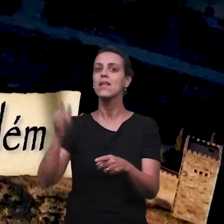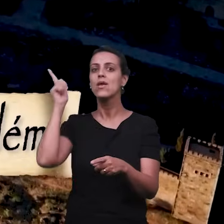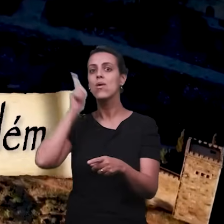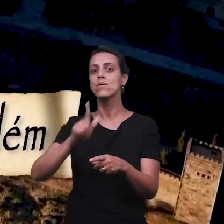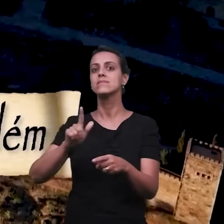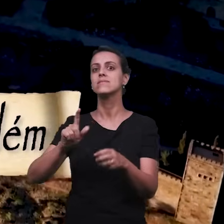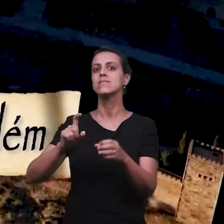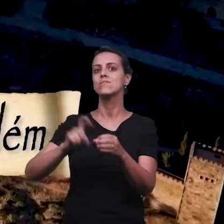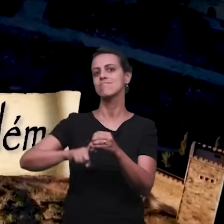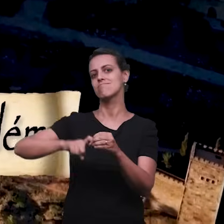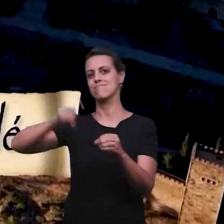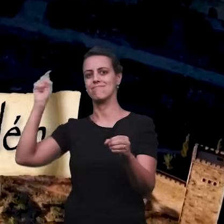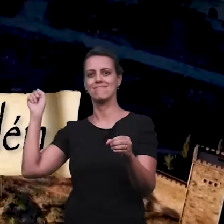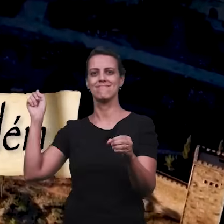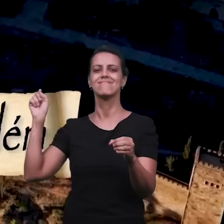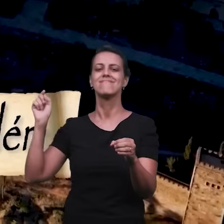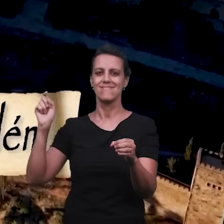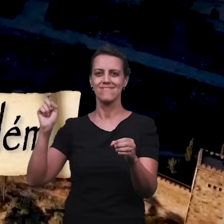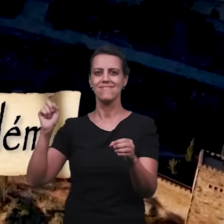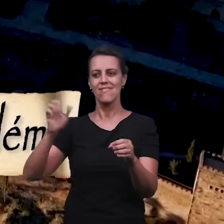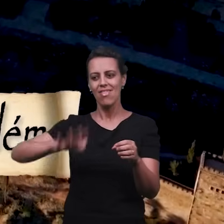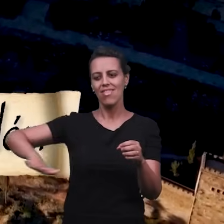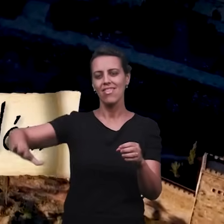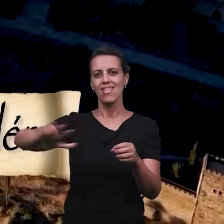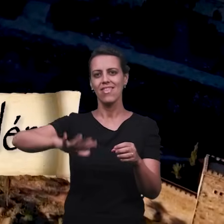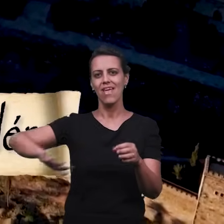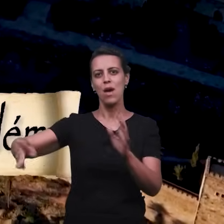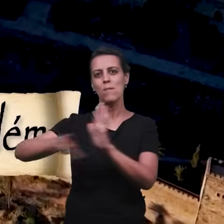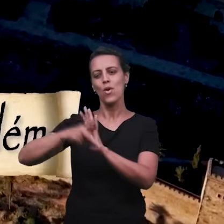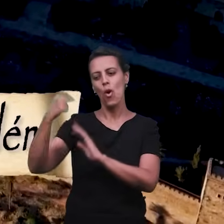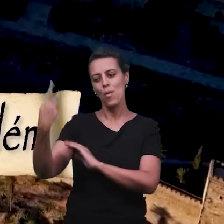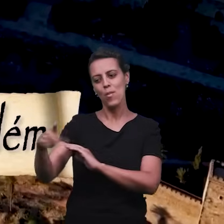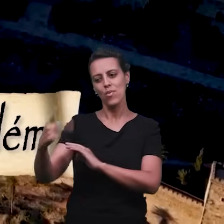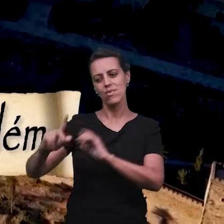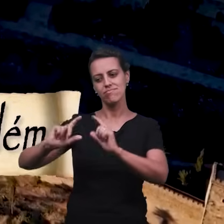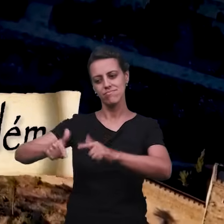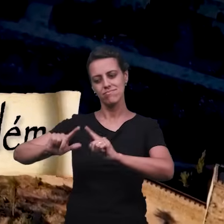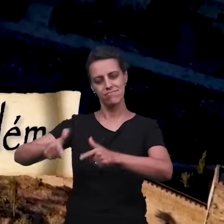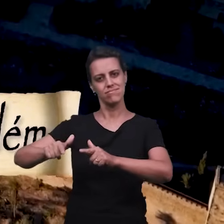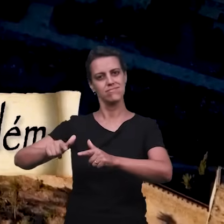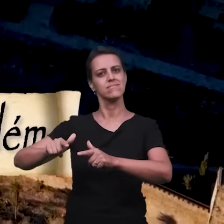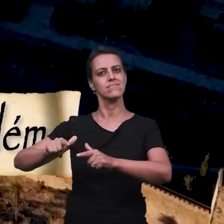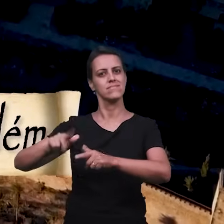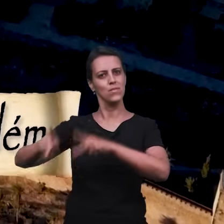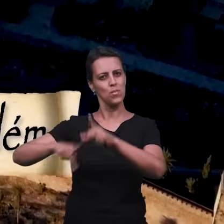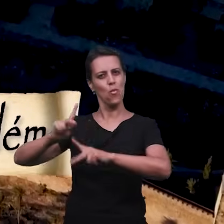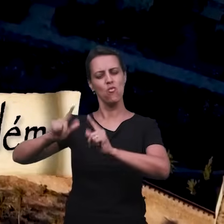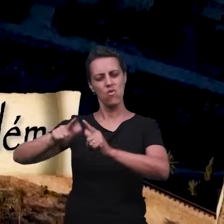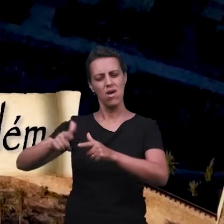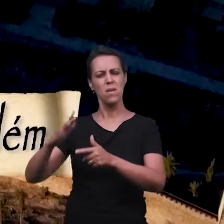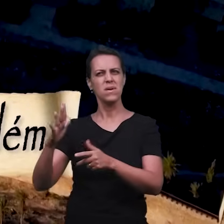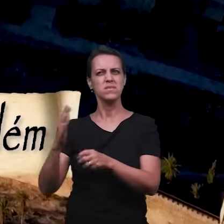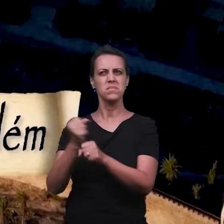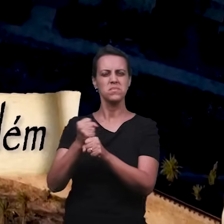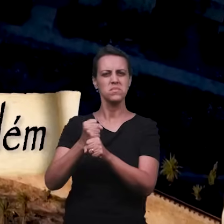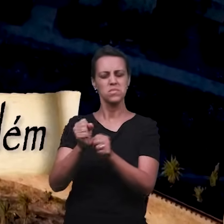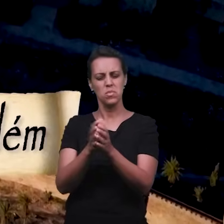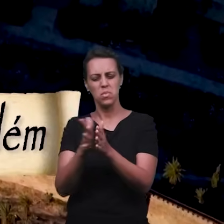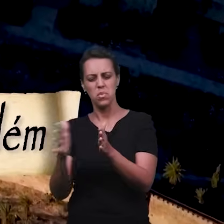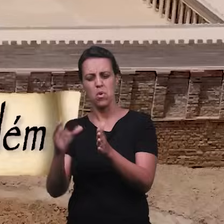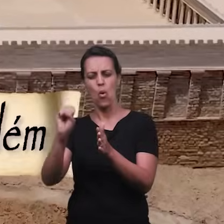ter domínio sobre toda a região por uns 80 anos.